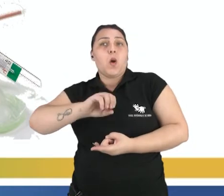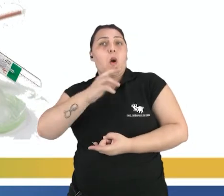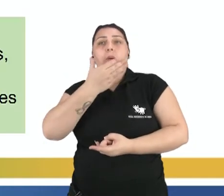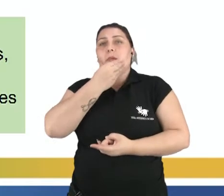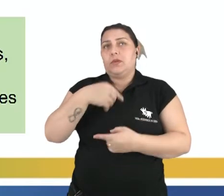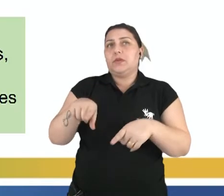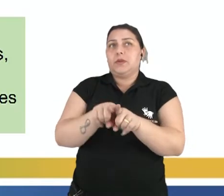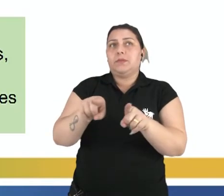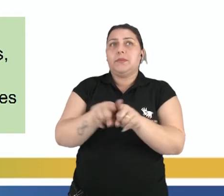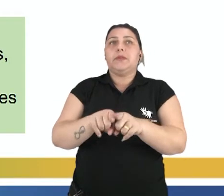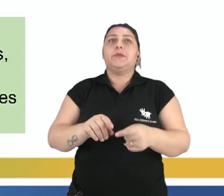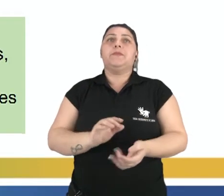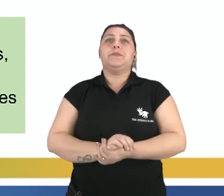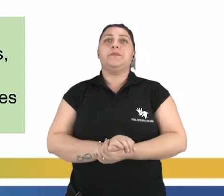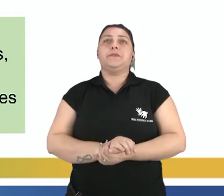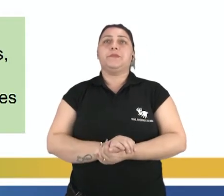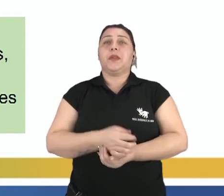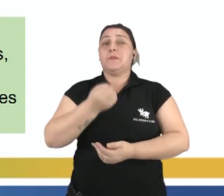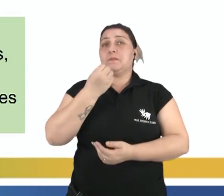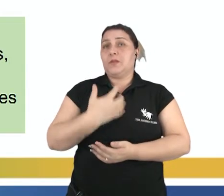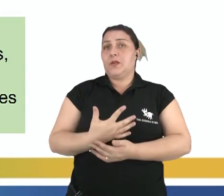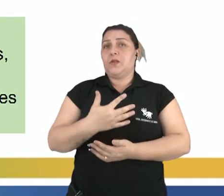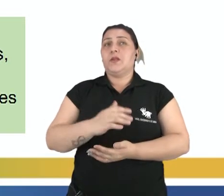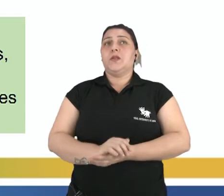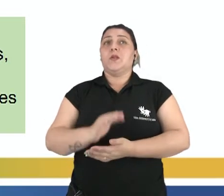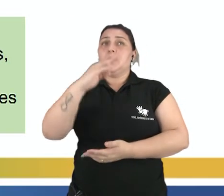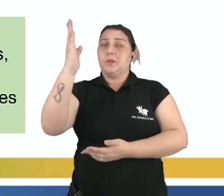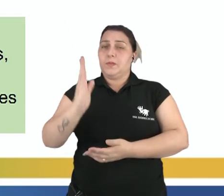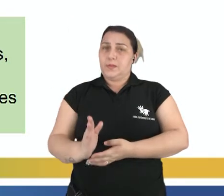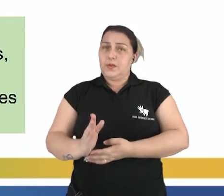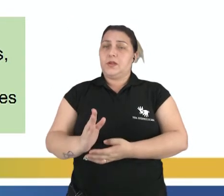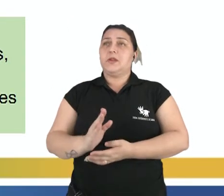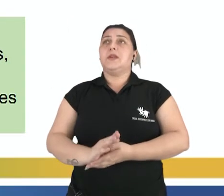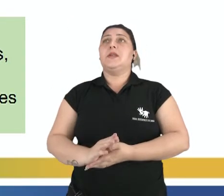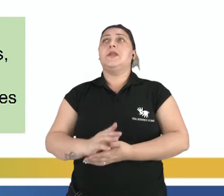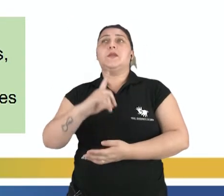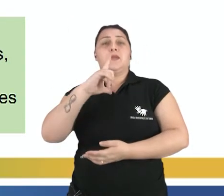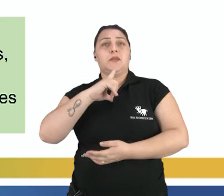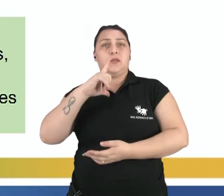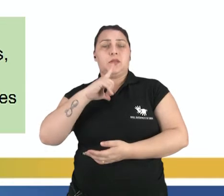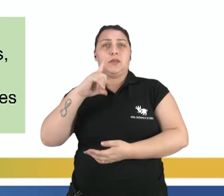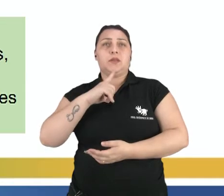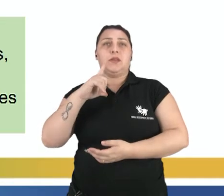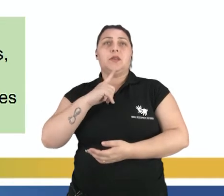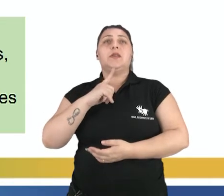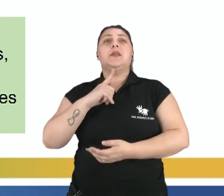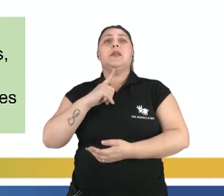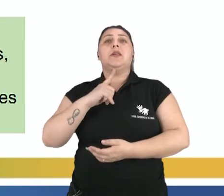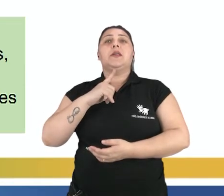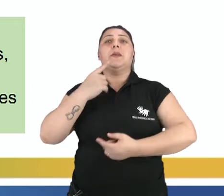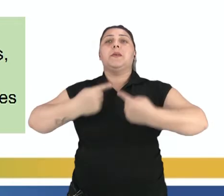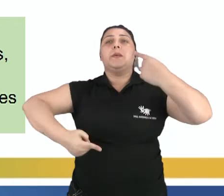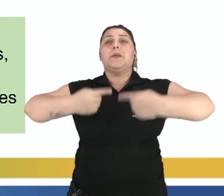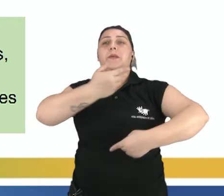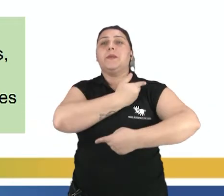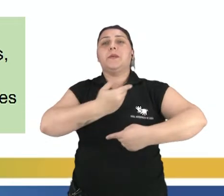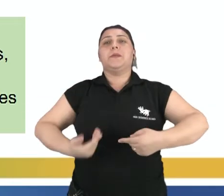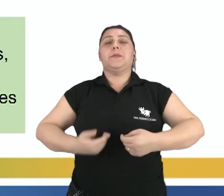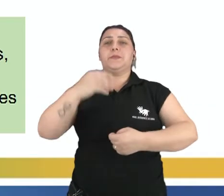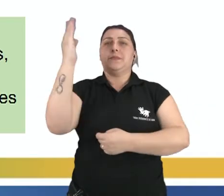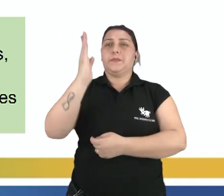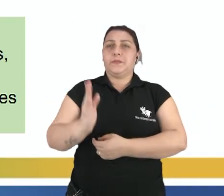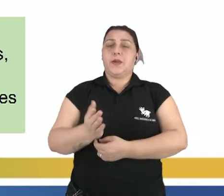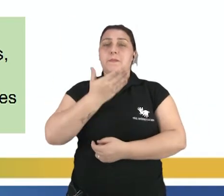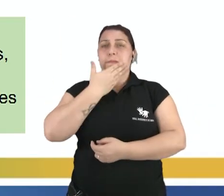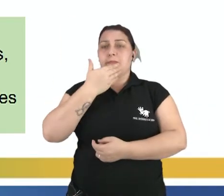quanto a feminina. Bom, o Brasil, ele procura, né, existem políticas públicas no Brasil